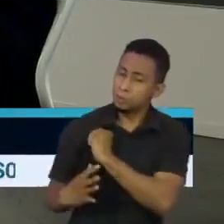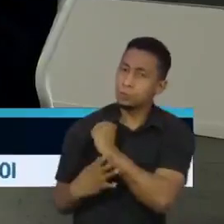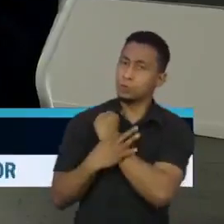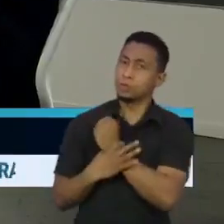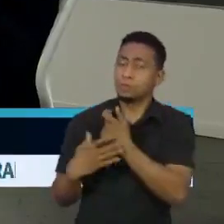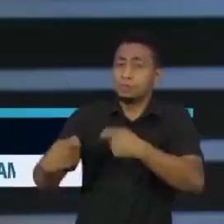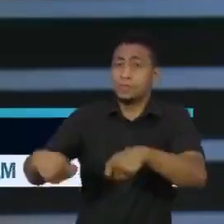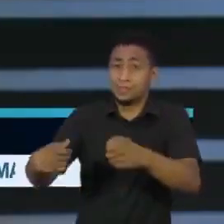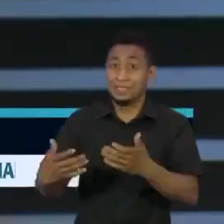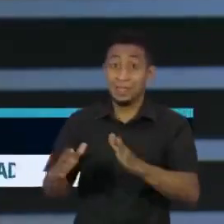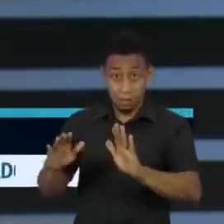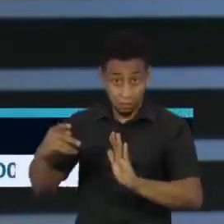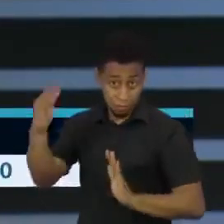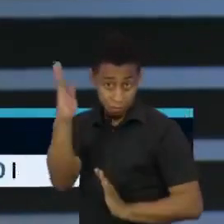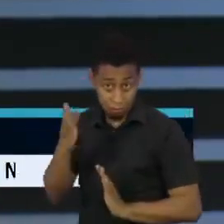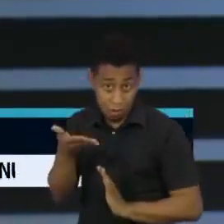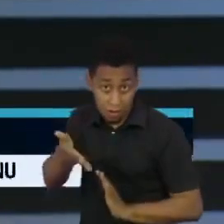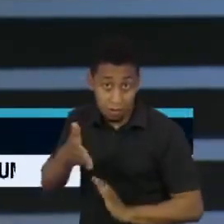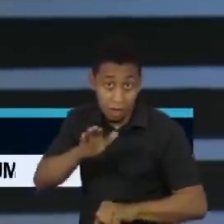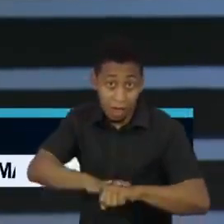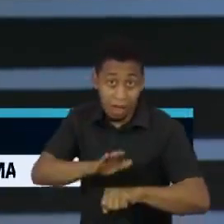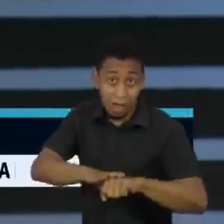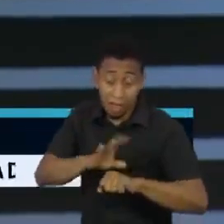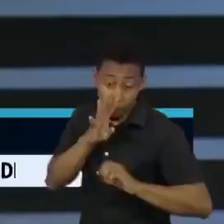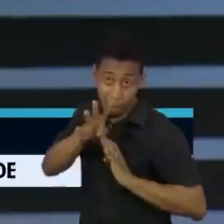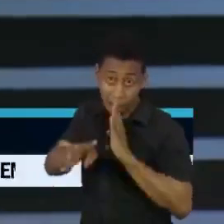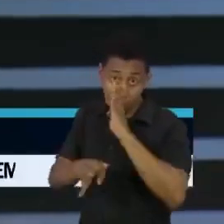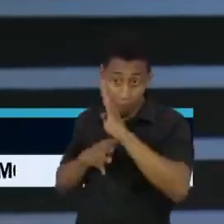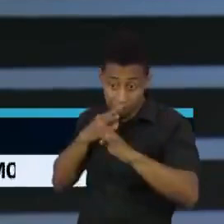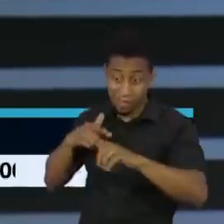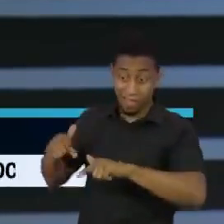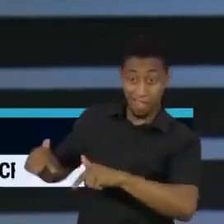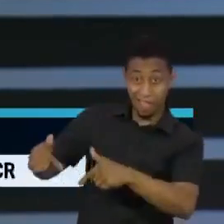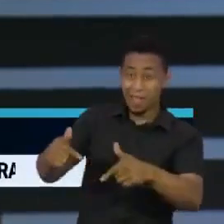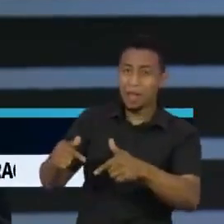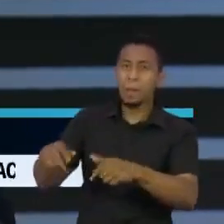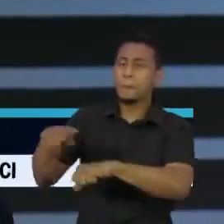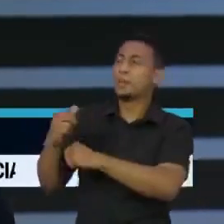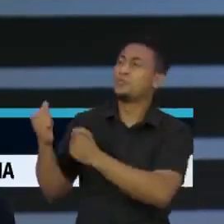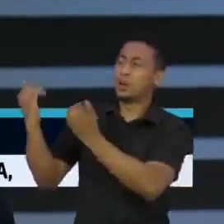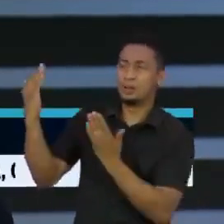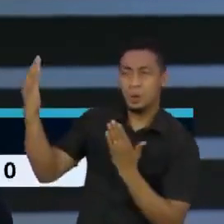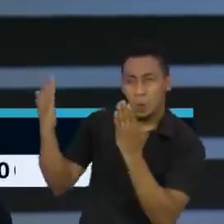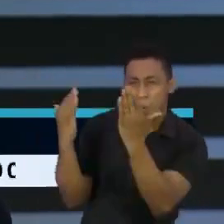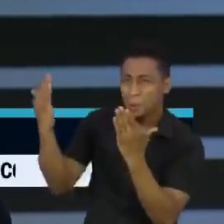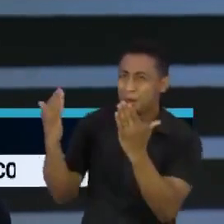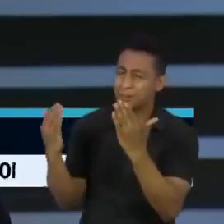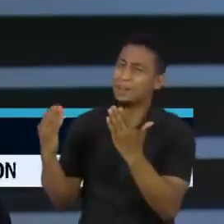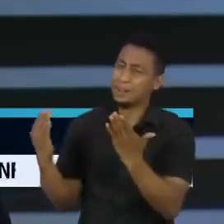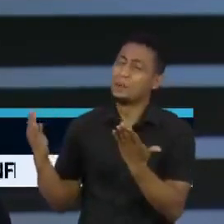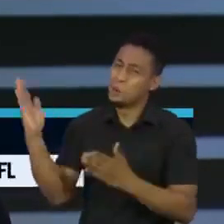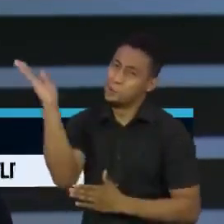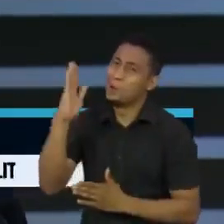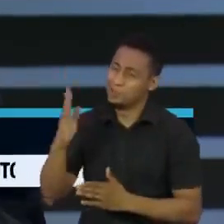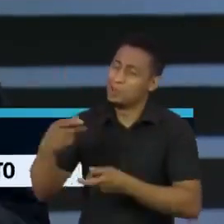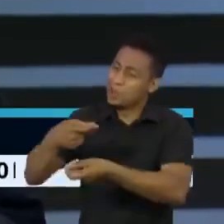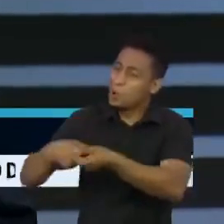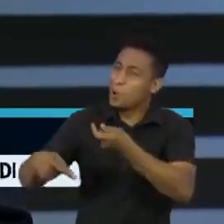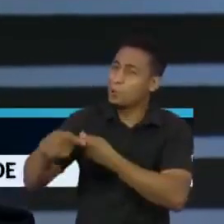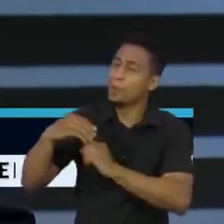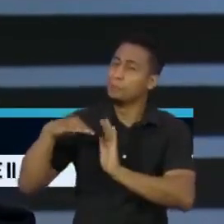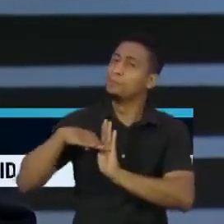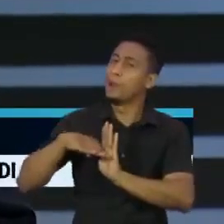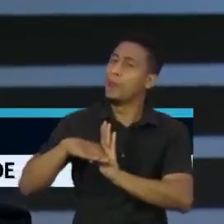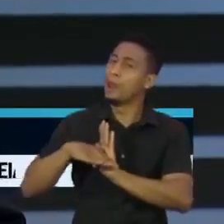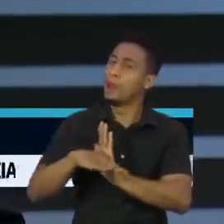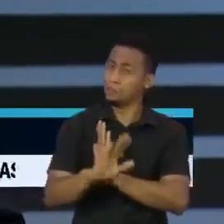e etc quando você o Brasil é avaliado comparativamente a outros países o Brasil já vinha perdendo em performance econômico